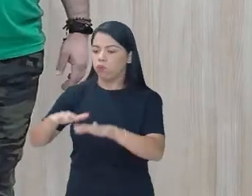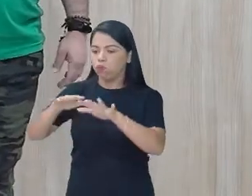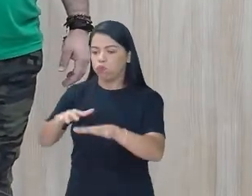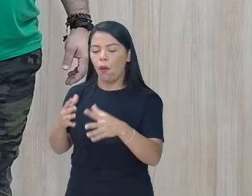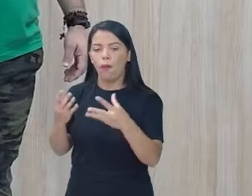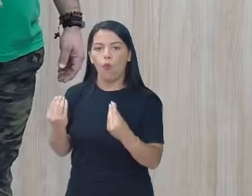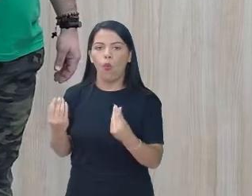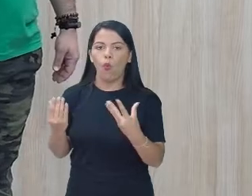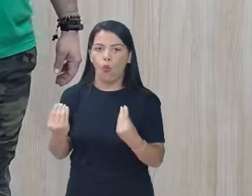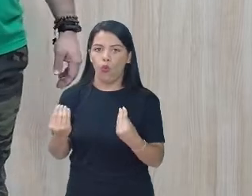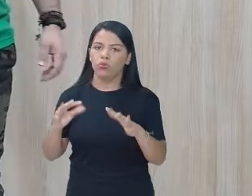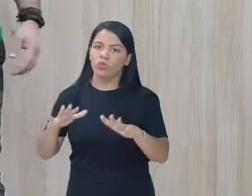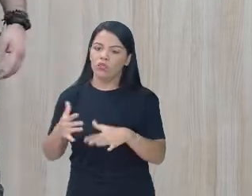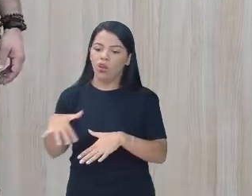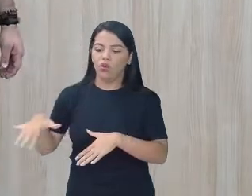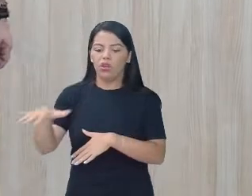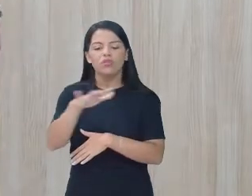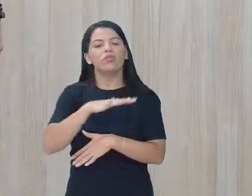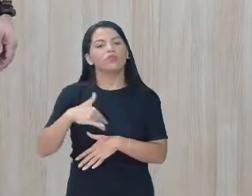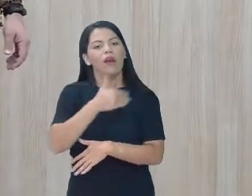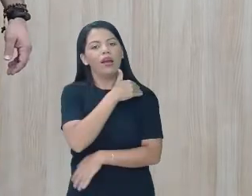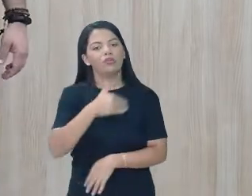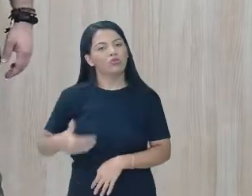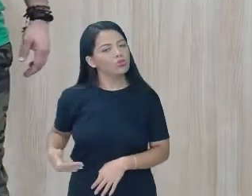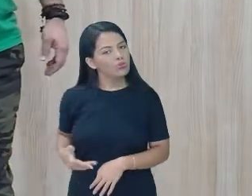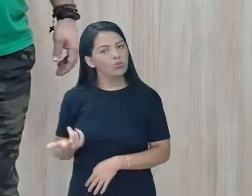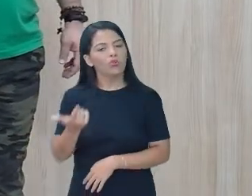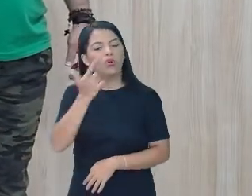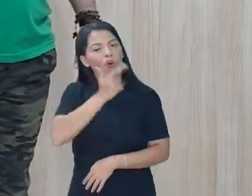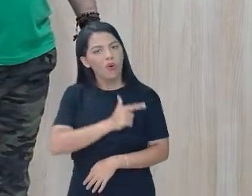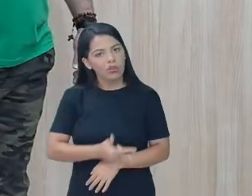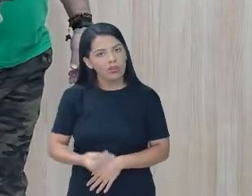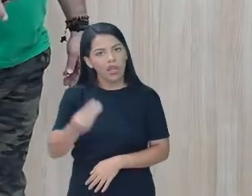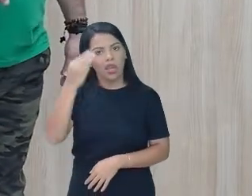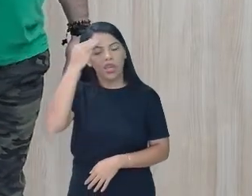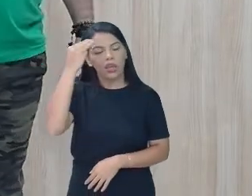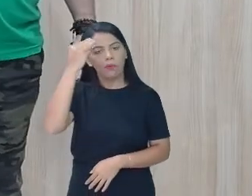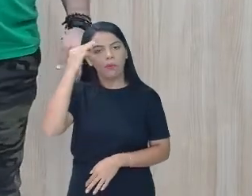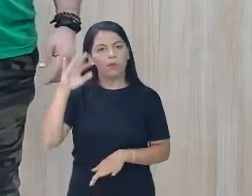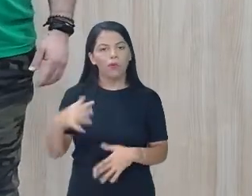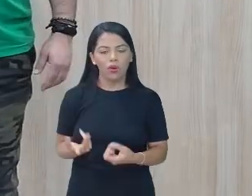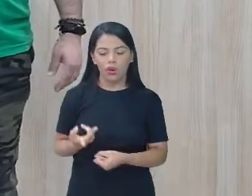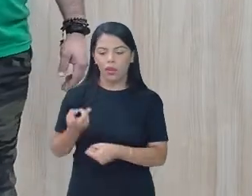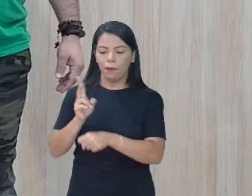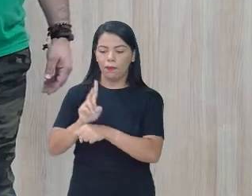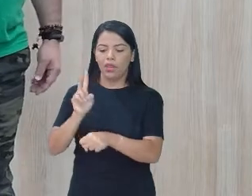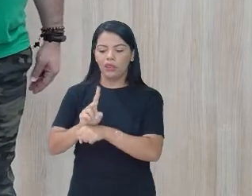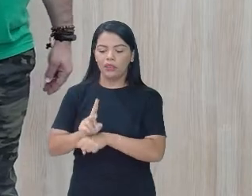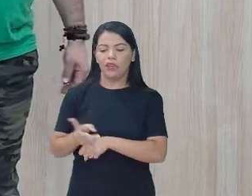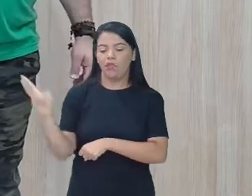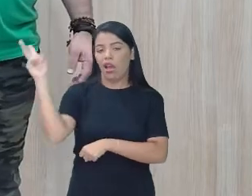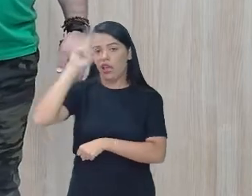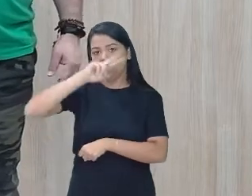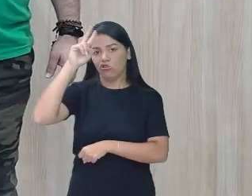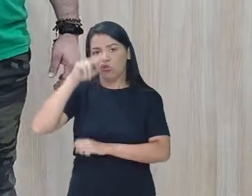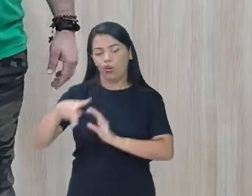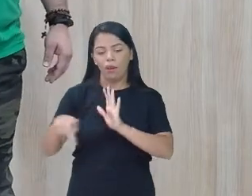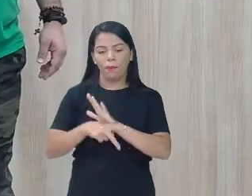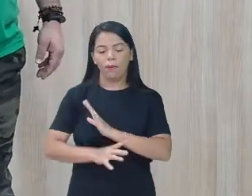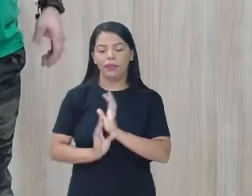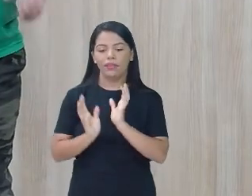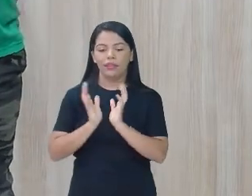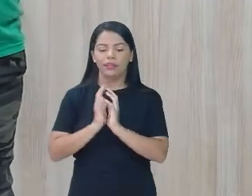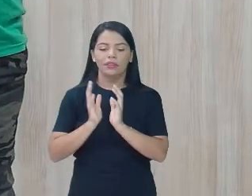né, não somente das pessoas que circulam no seu entorno, mas também da cidade, né, do estado, né, por que